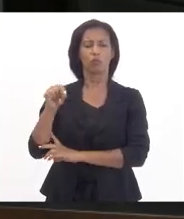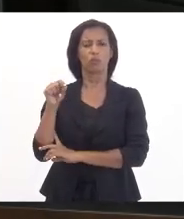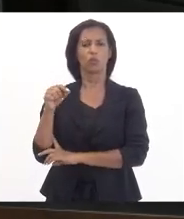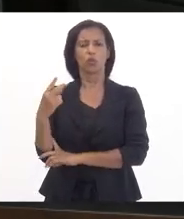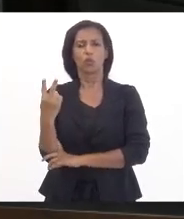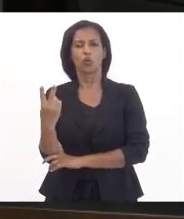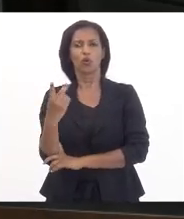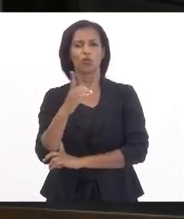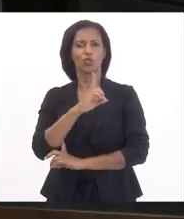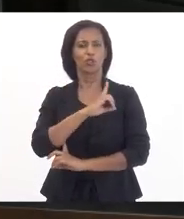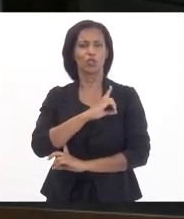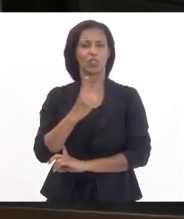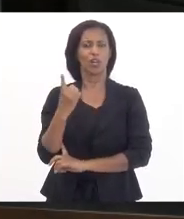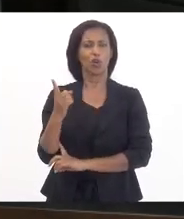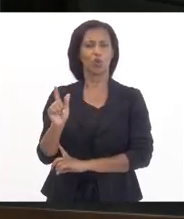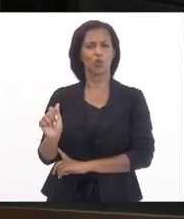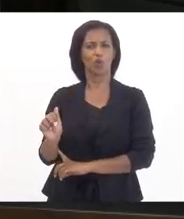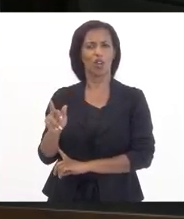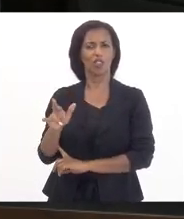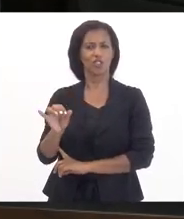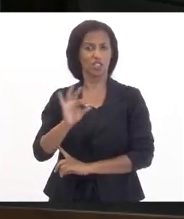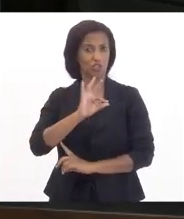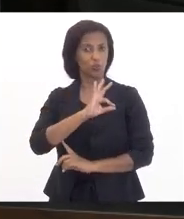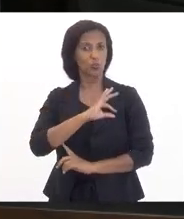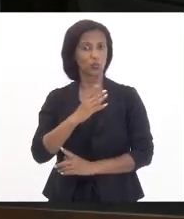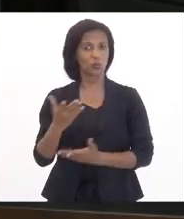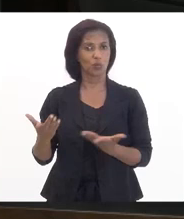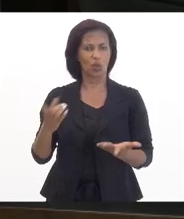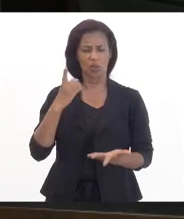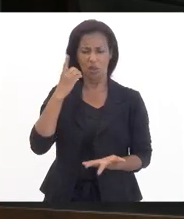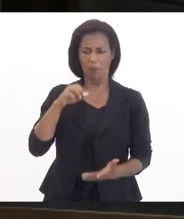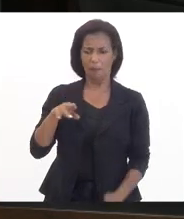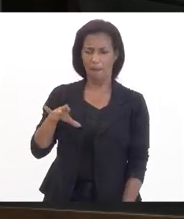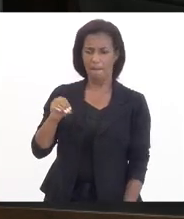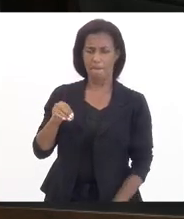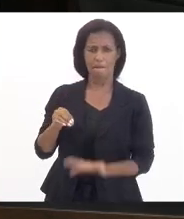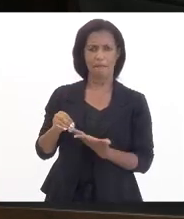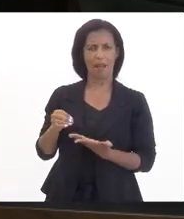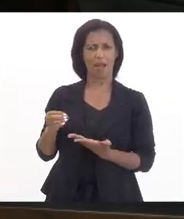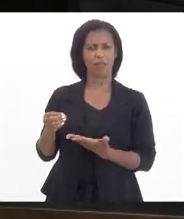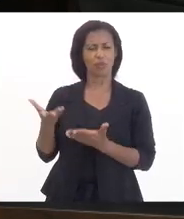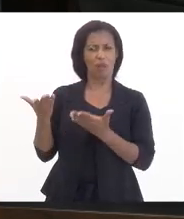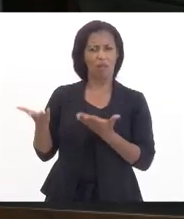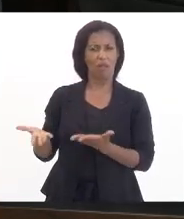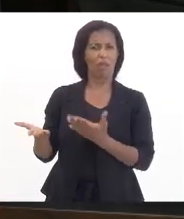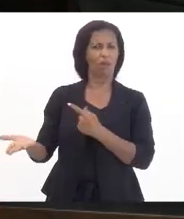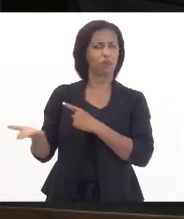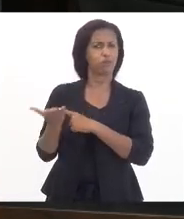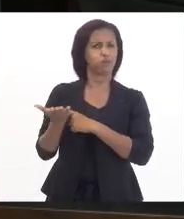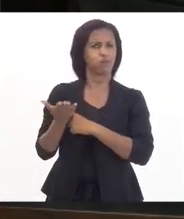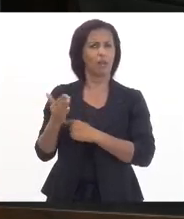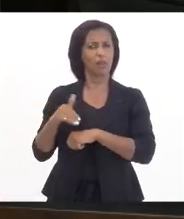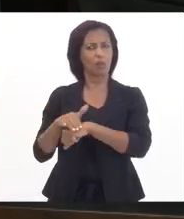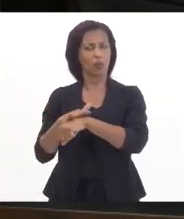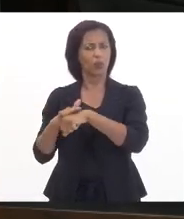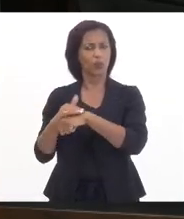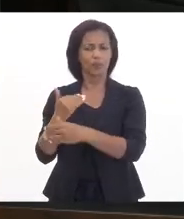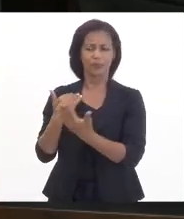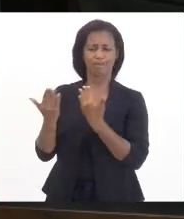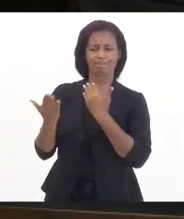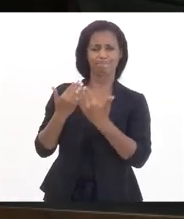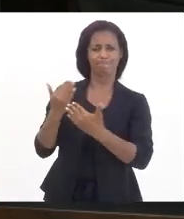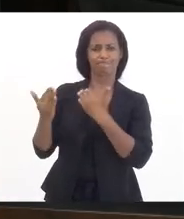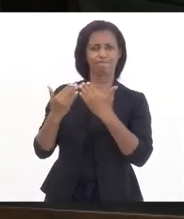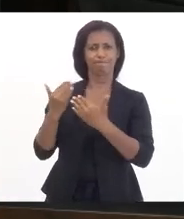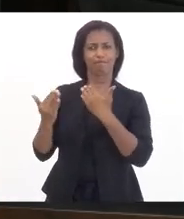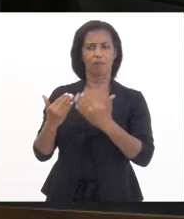dois delegados e um agente. Deputado Márcio tem sido um grande conselheiro, sempre conversando comigo,